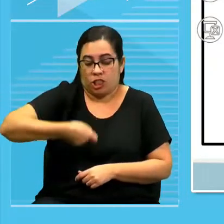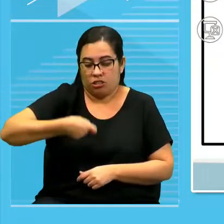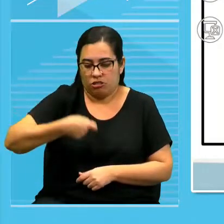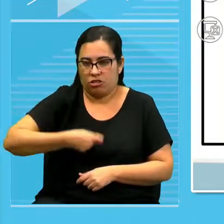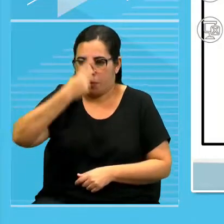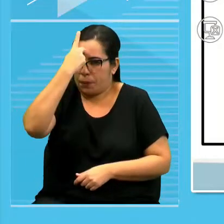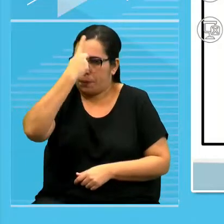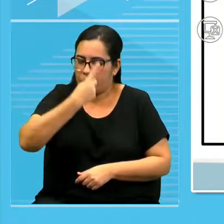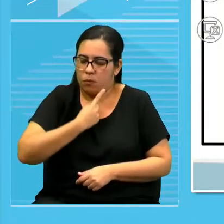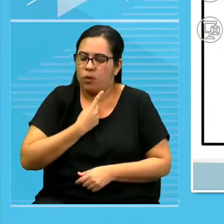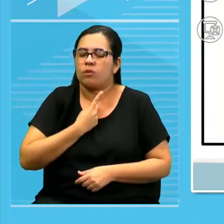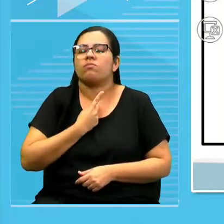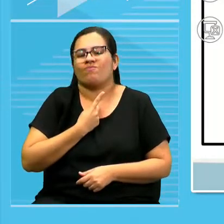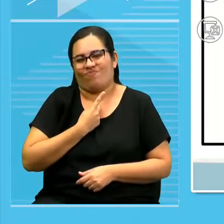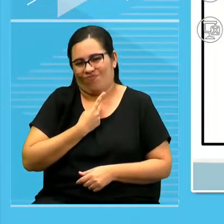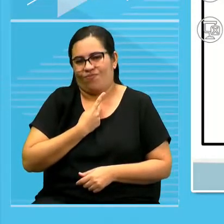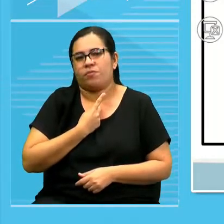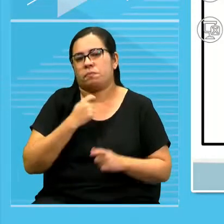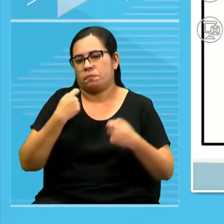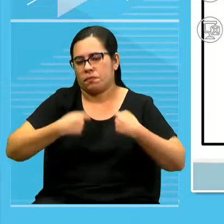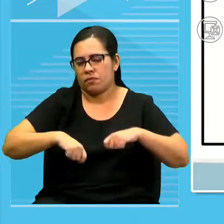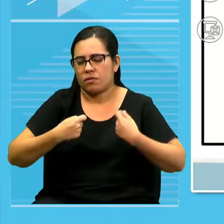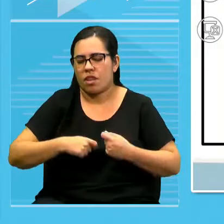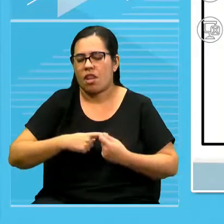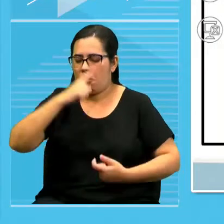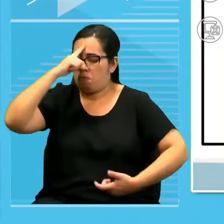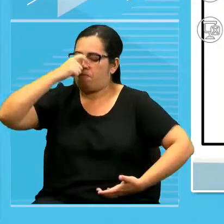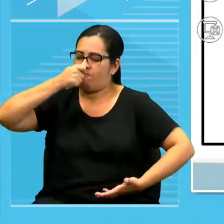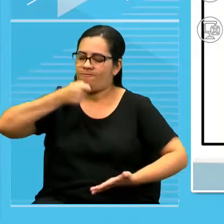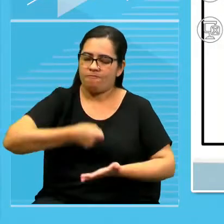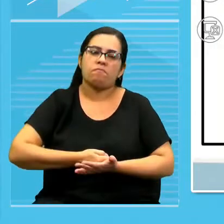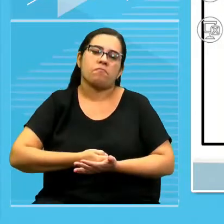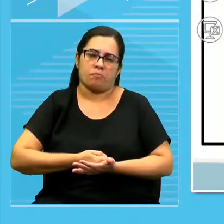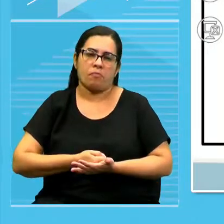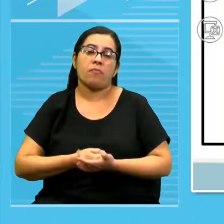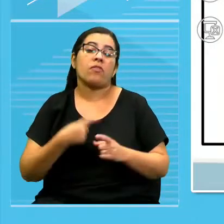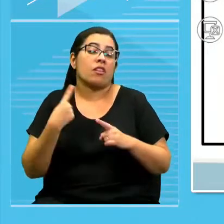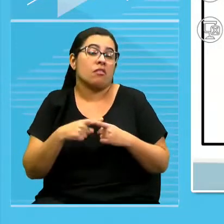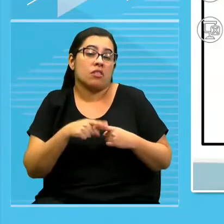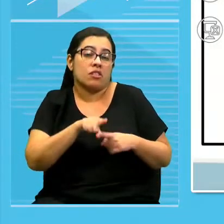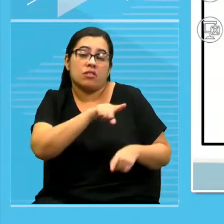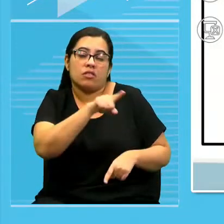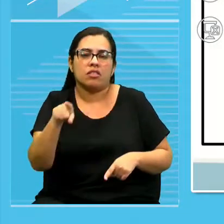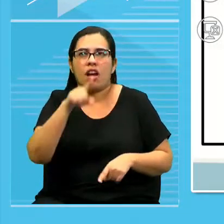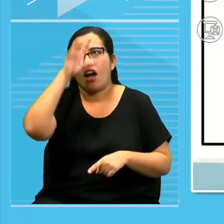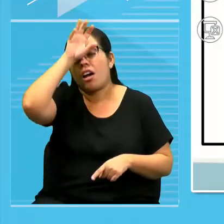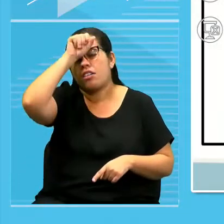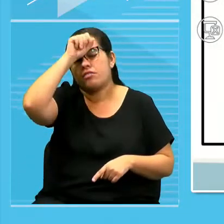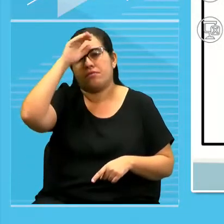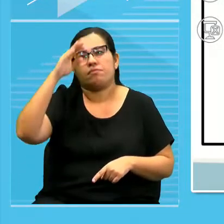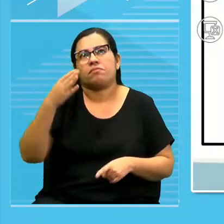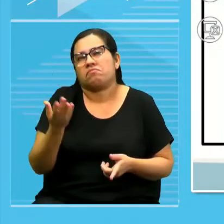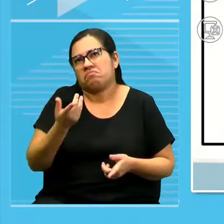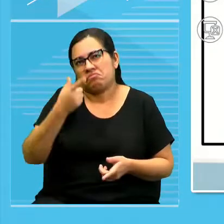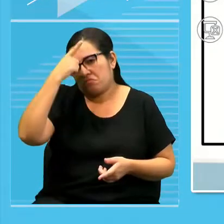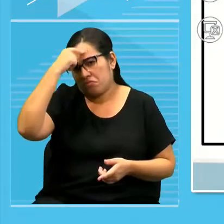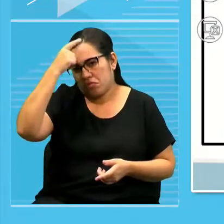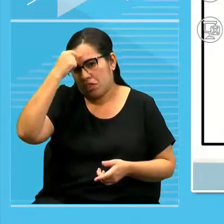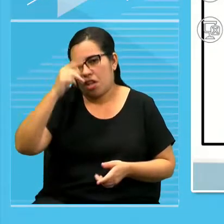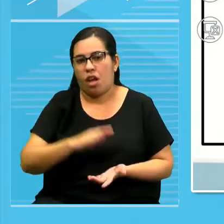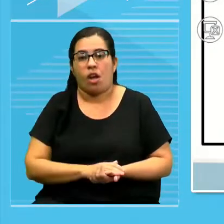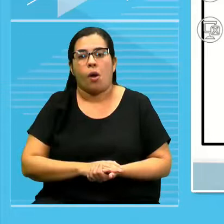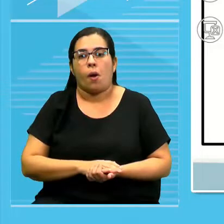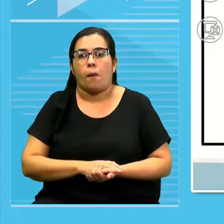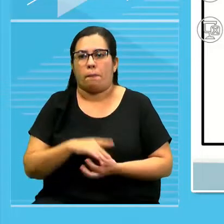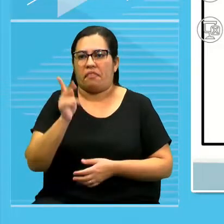né porque aquela ideia de que realmente quando a gente está no ensino superior gente professor não fica te chamando para